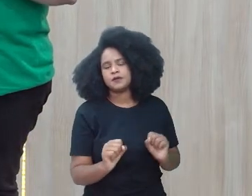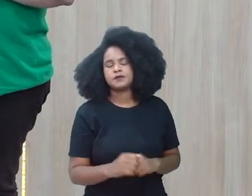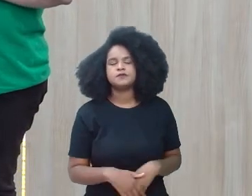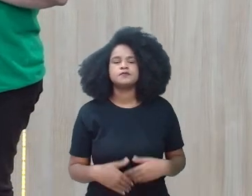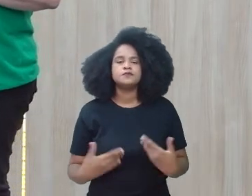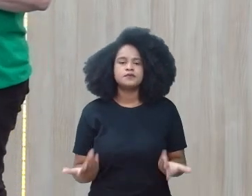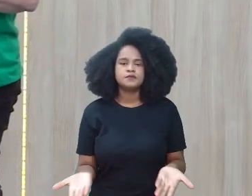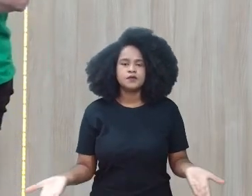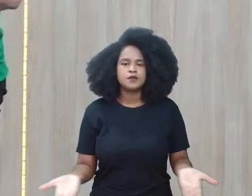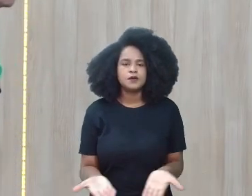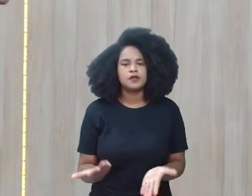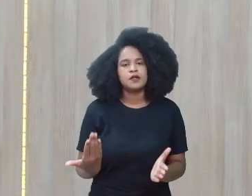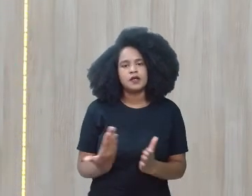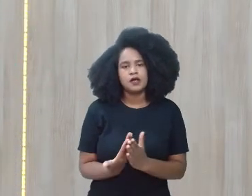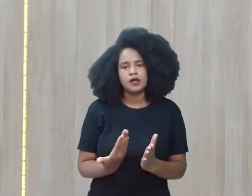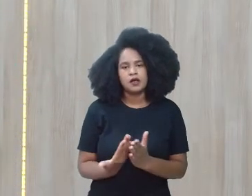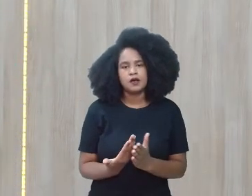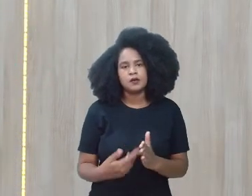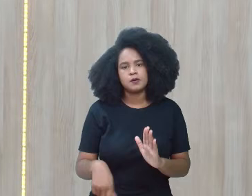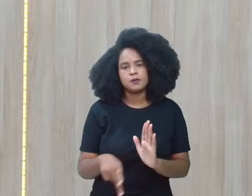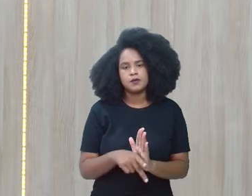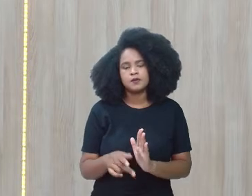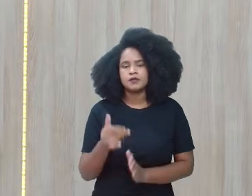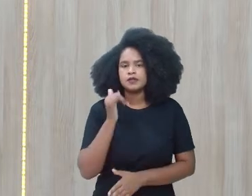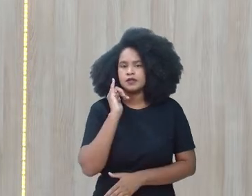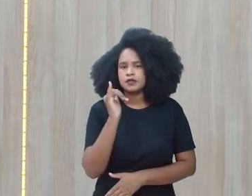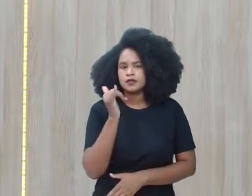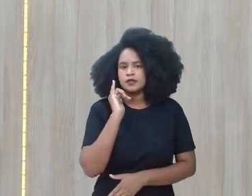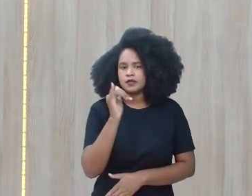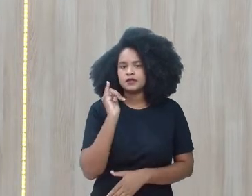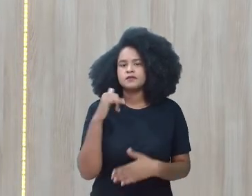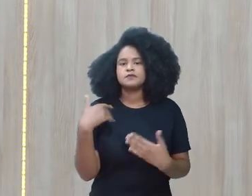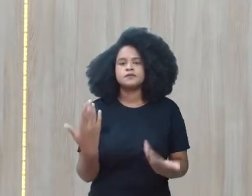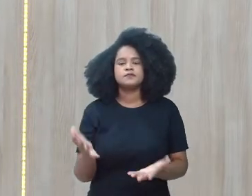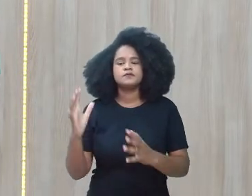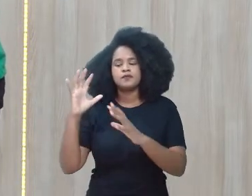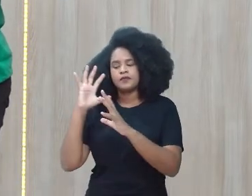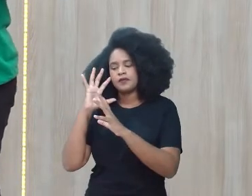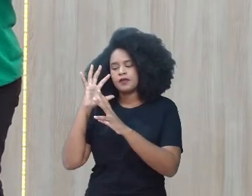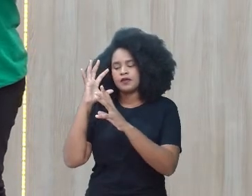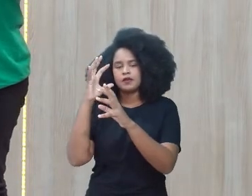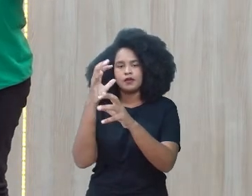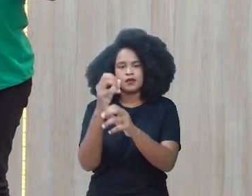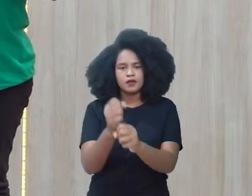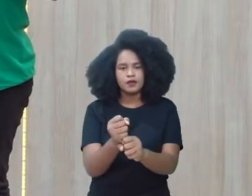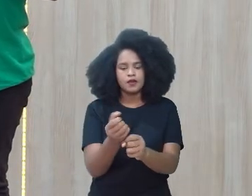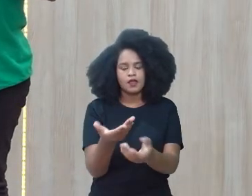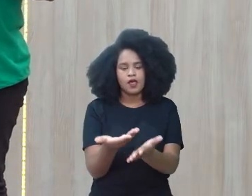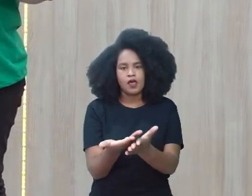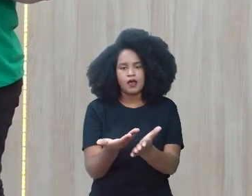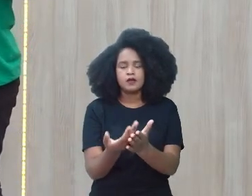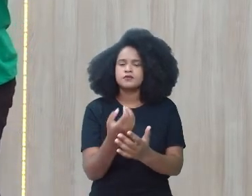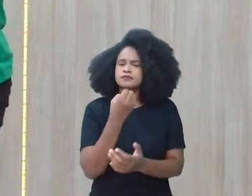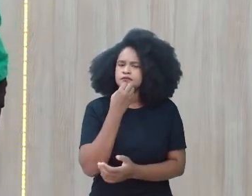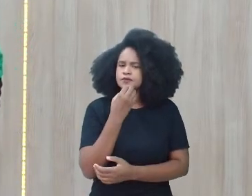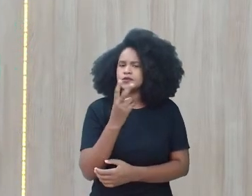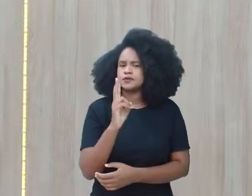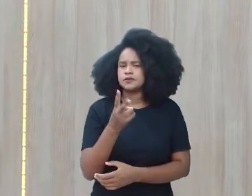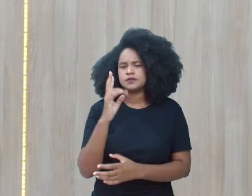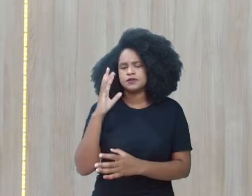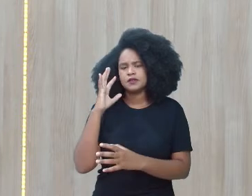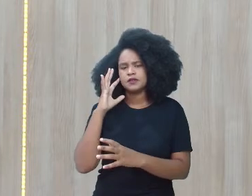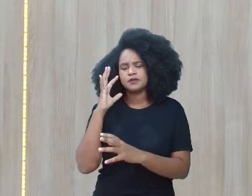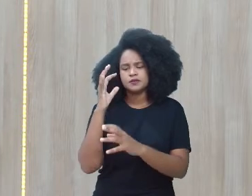mais uma aula de narrativa. Então, revisando a aula anterior, porque é sempre bom, não é, pessoal?